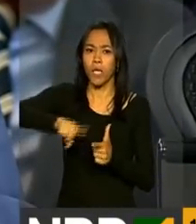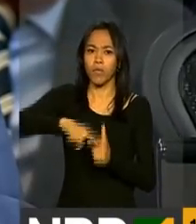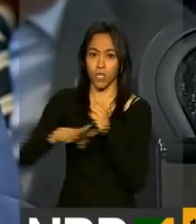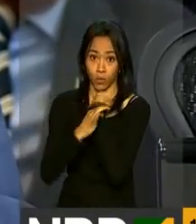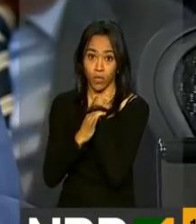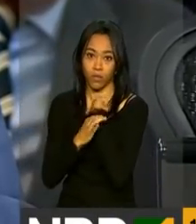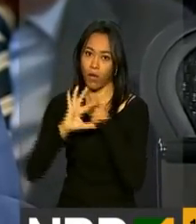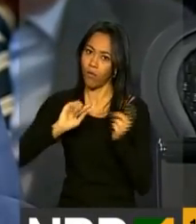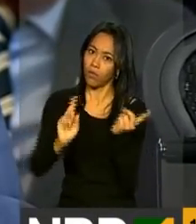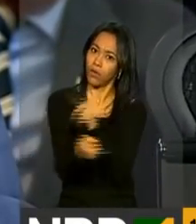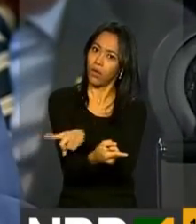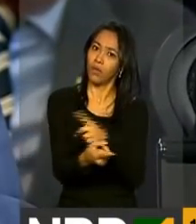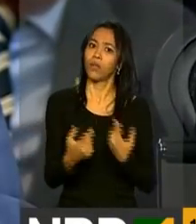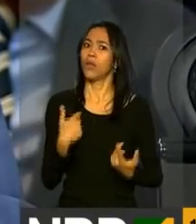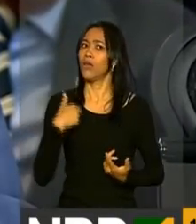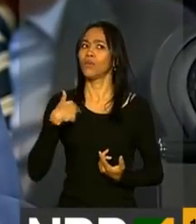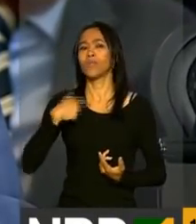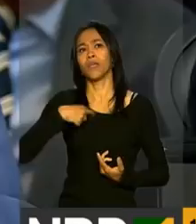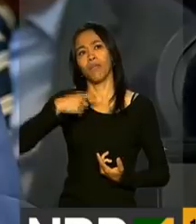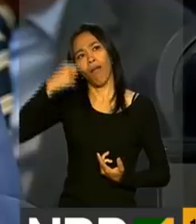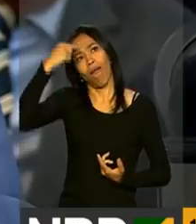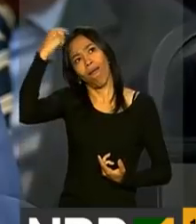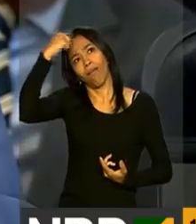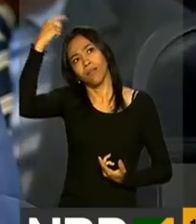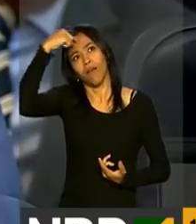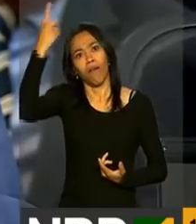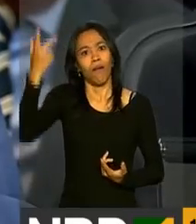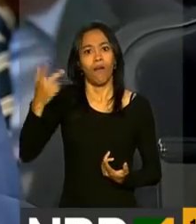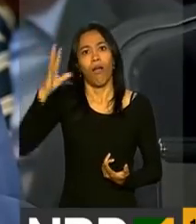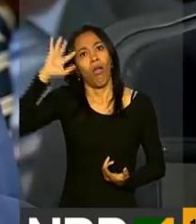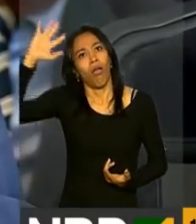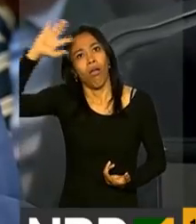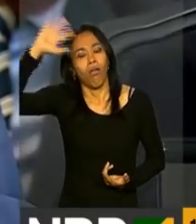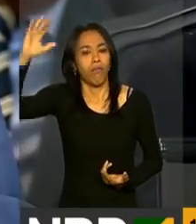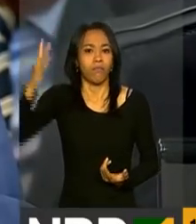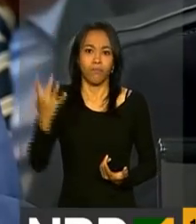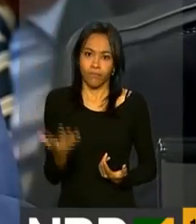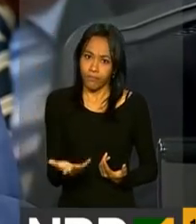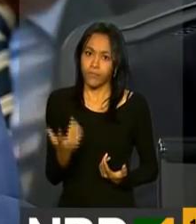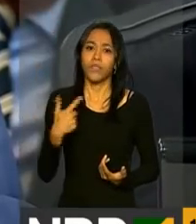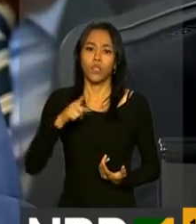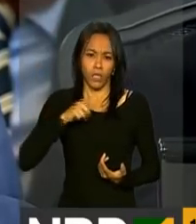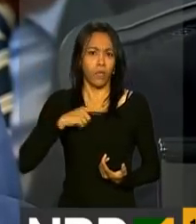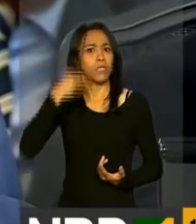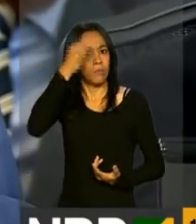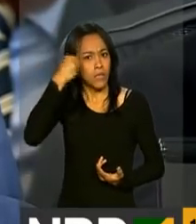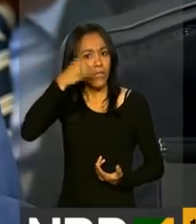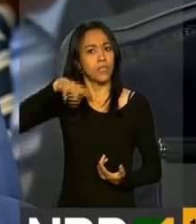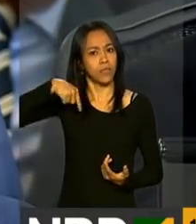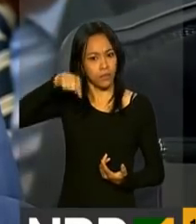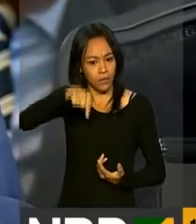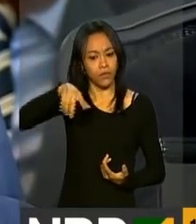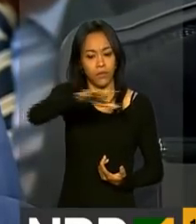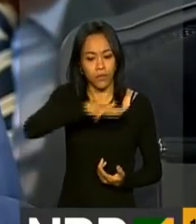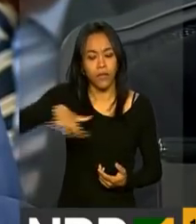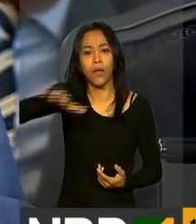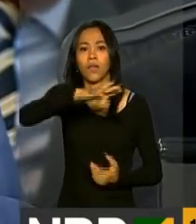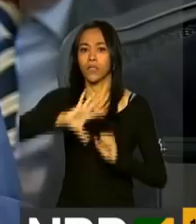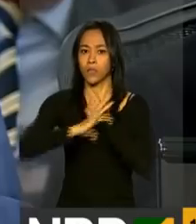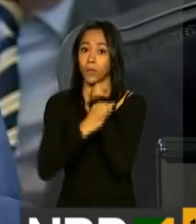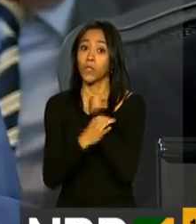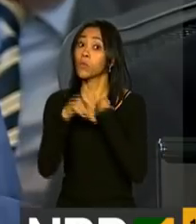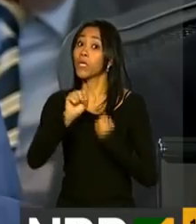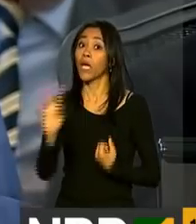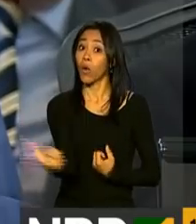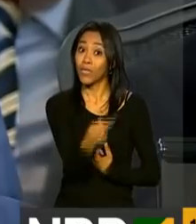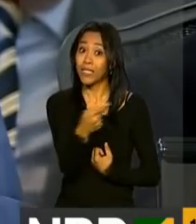pode e eu não tenho ilusões a respeito disso e tenho como disse relativa experiência nessa área há o que pode acontecer até